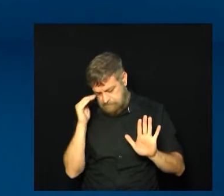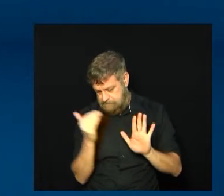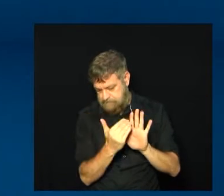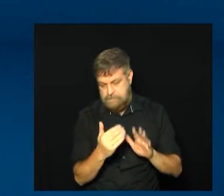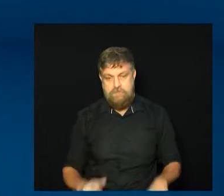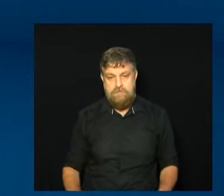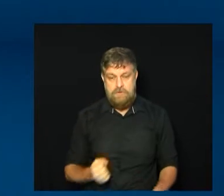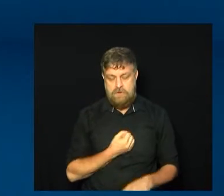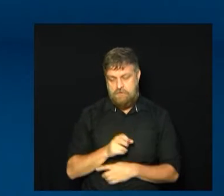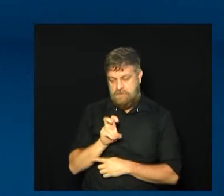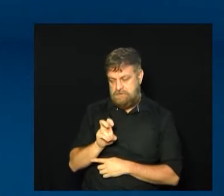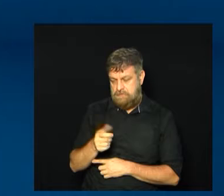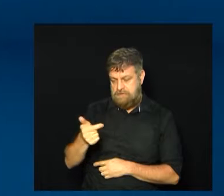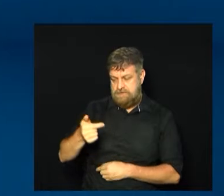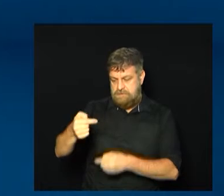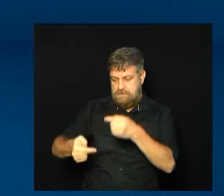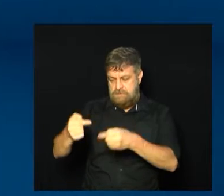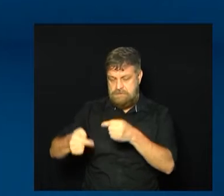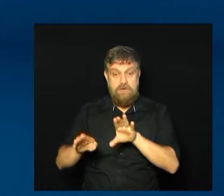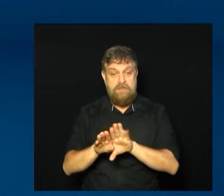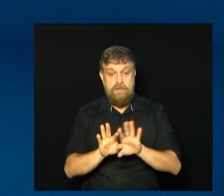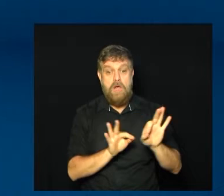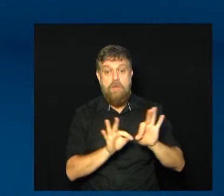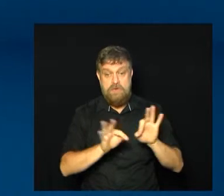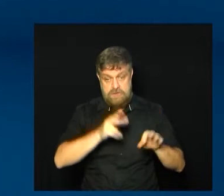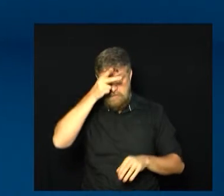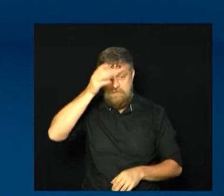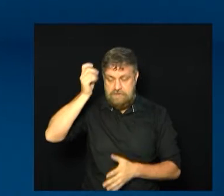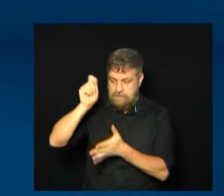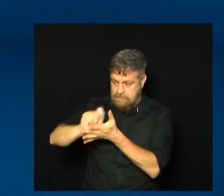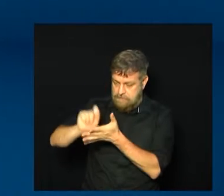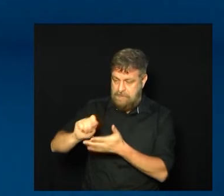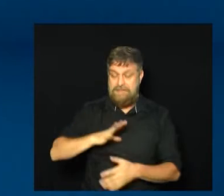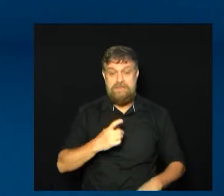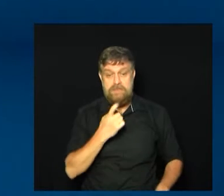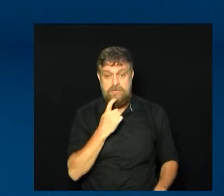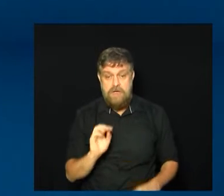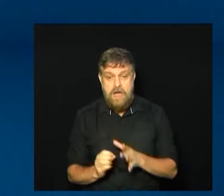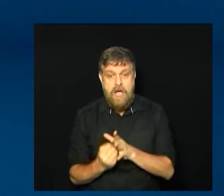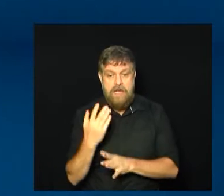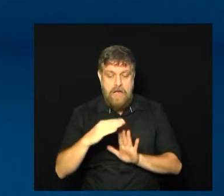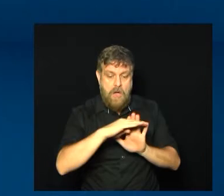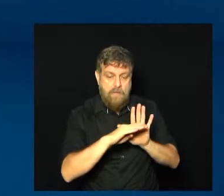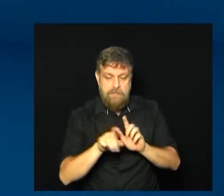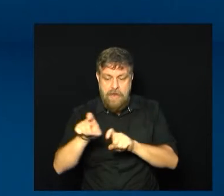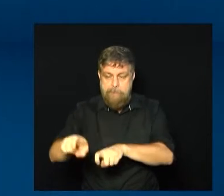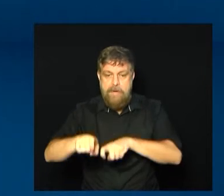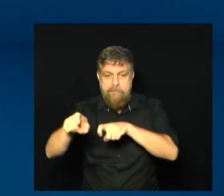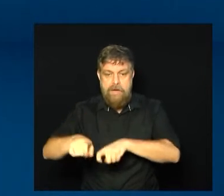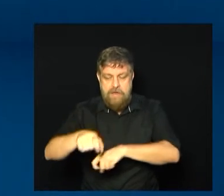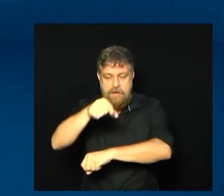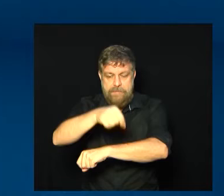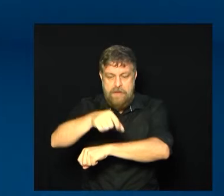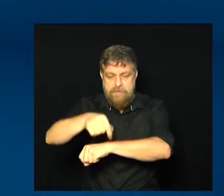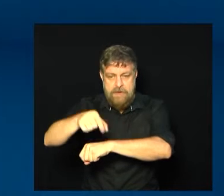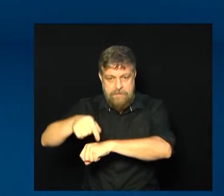item 5 é a segunda discussão, também de um projeto do prefeito, que institui em Campinas o Programa de Agricultura Urbana e